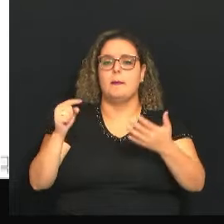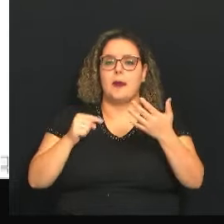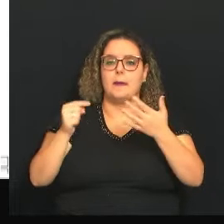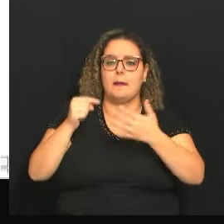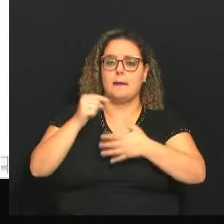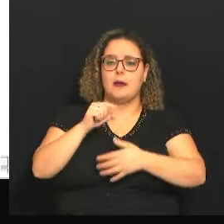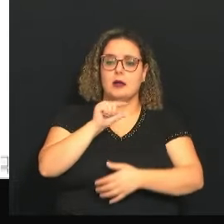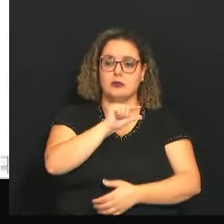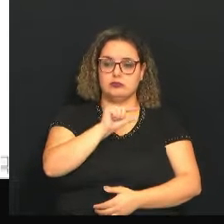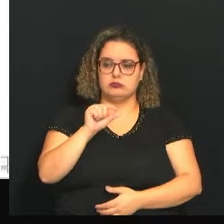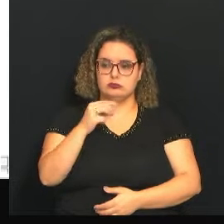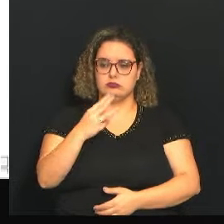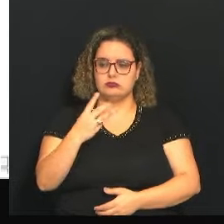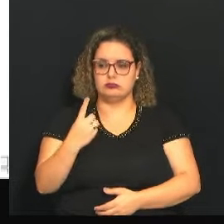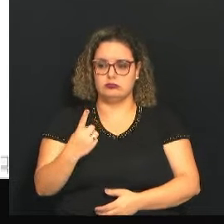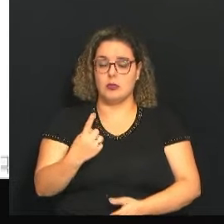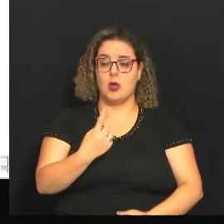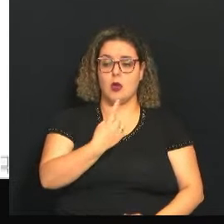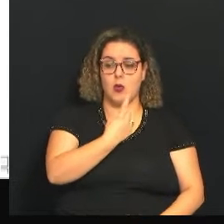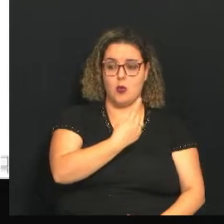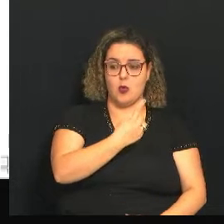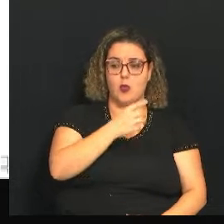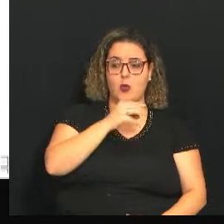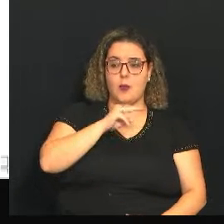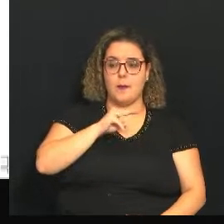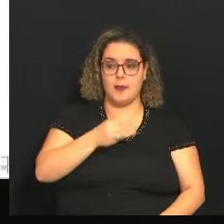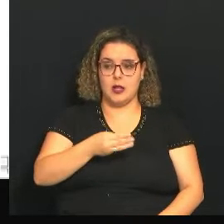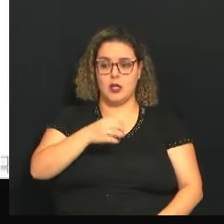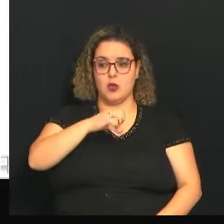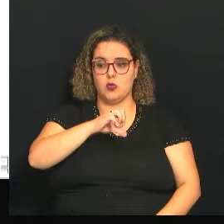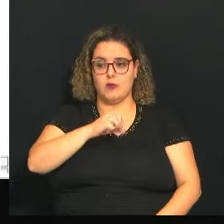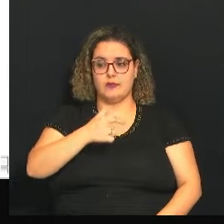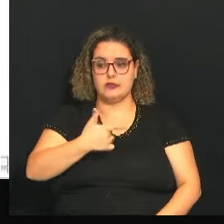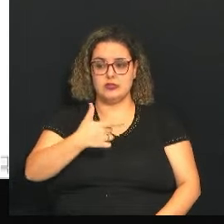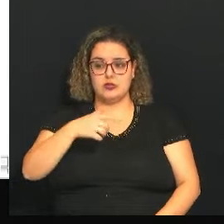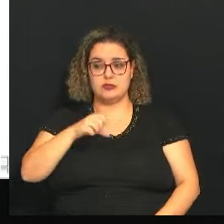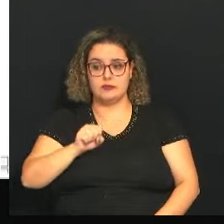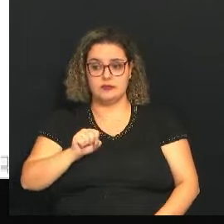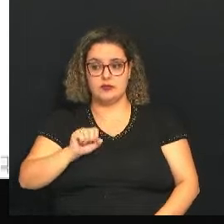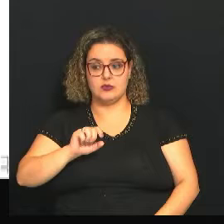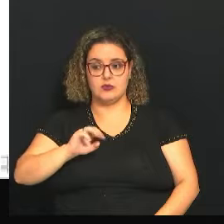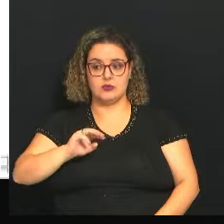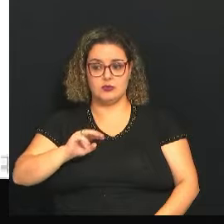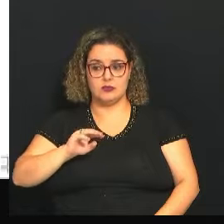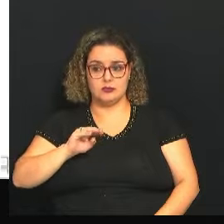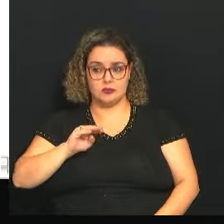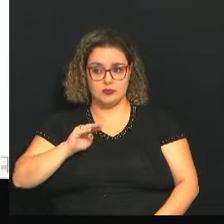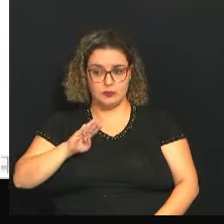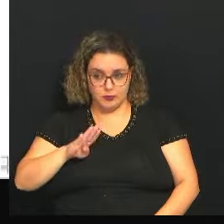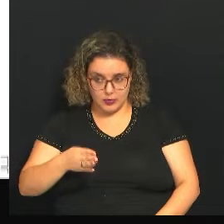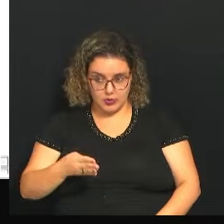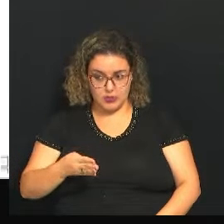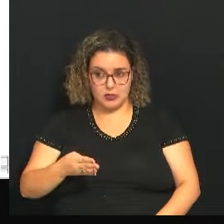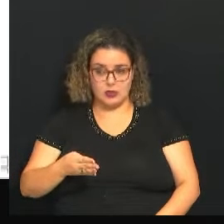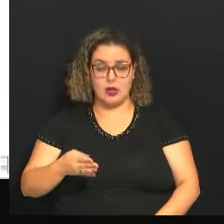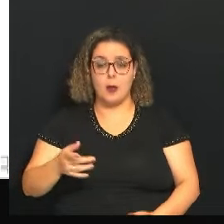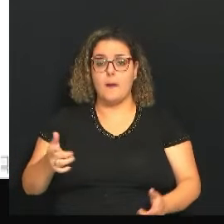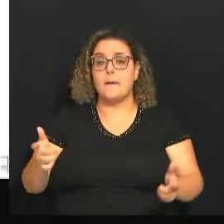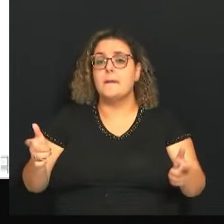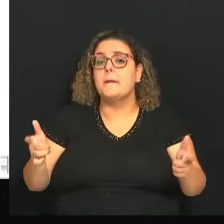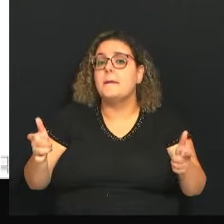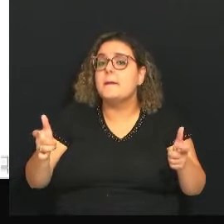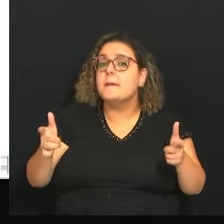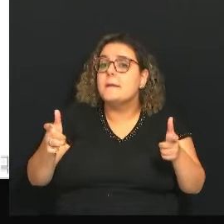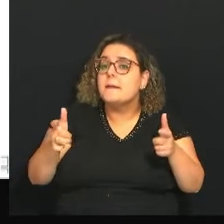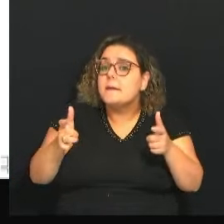pessoal, 1.928. É menor do que nós executamos já em 2021. Então,